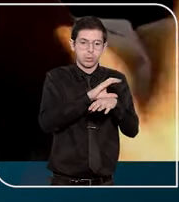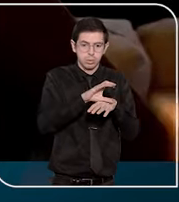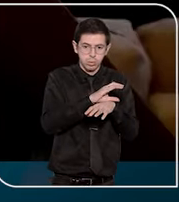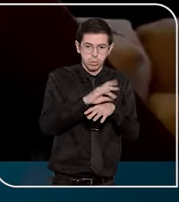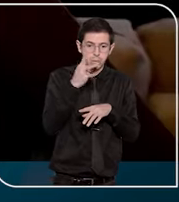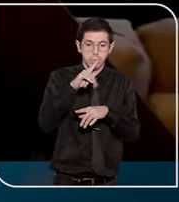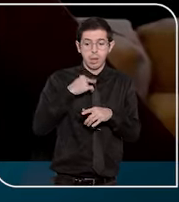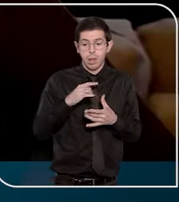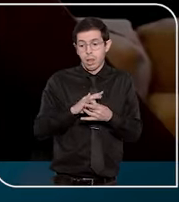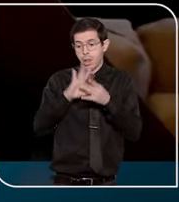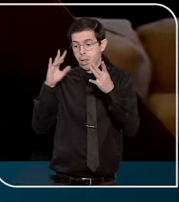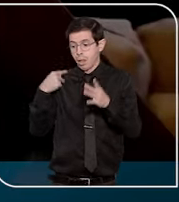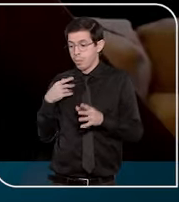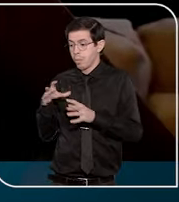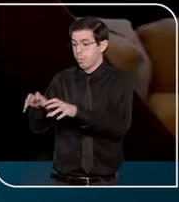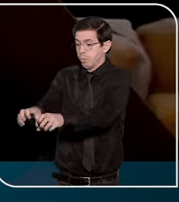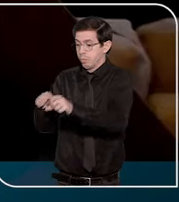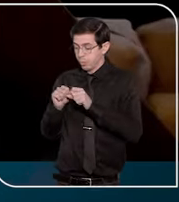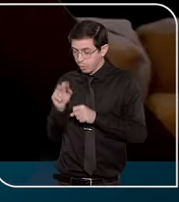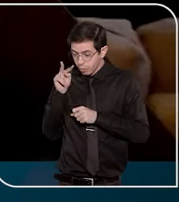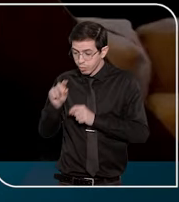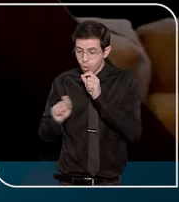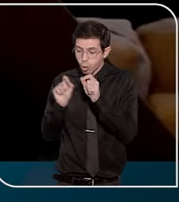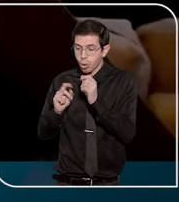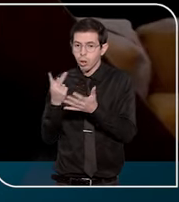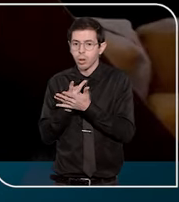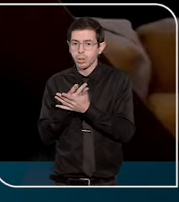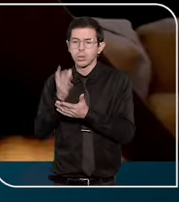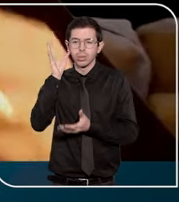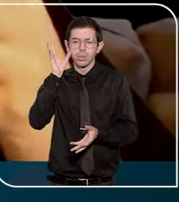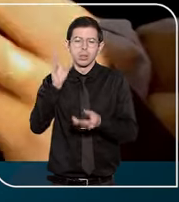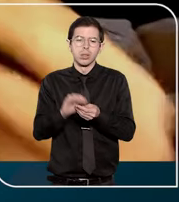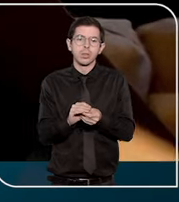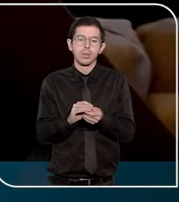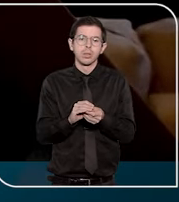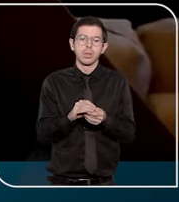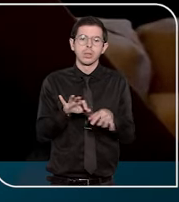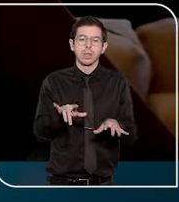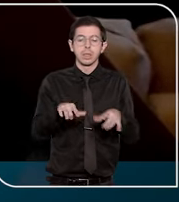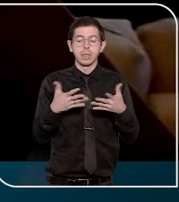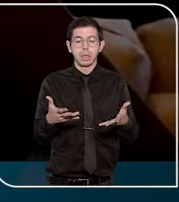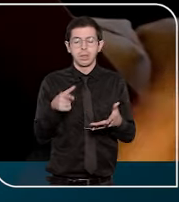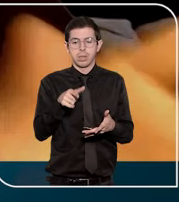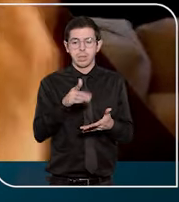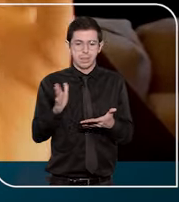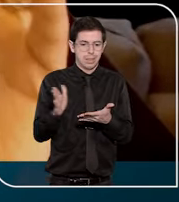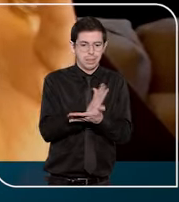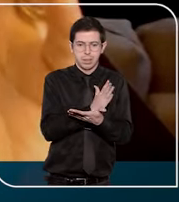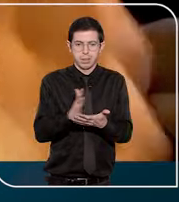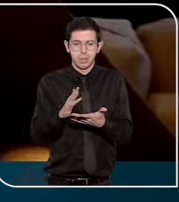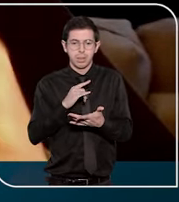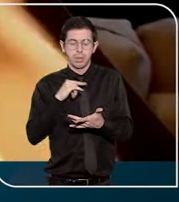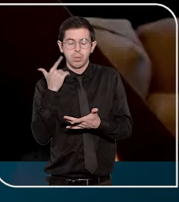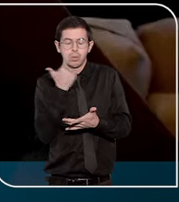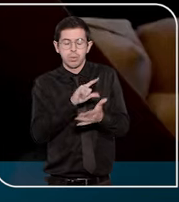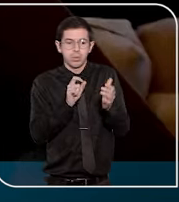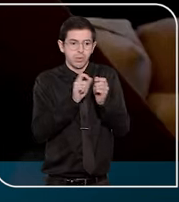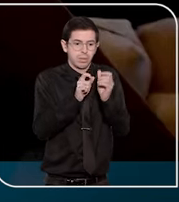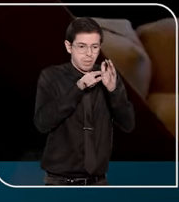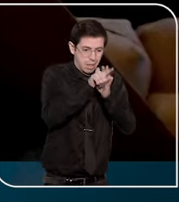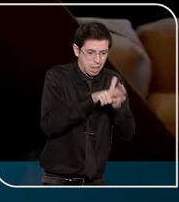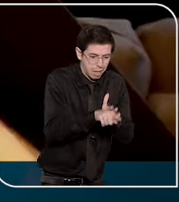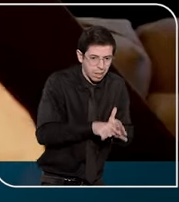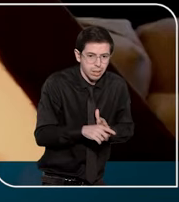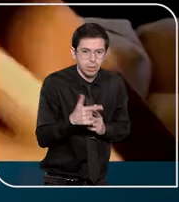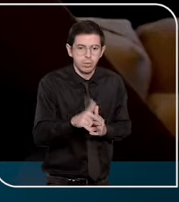extraordinário para dar uma olhada no que aconteceu. Então é o lance que não dá VAR. Então, esses lances em que. Lance, eu já estou misturando, né? Esses